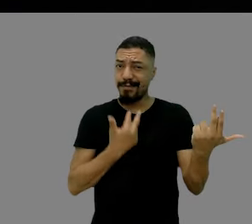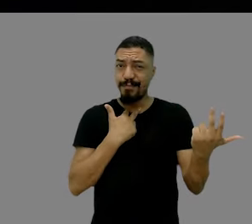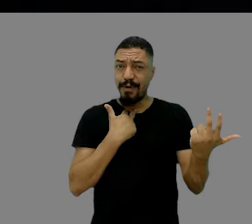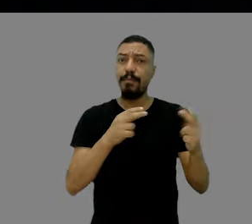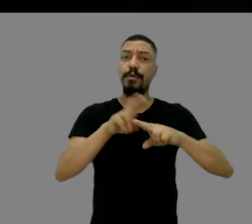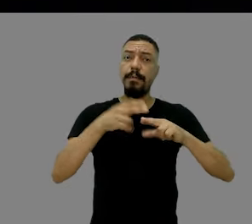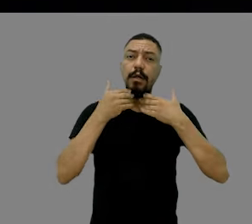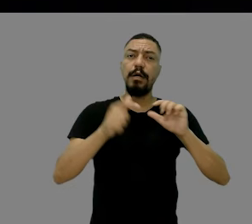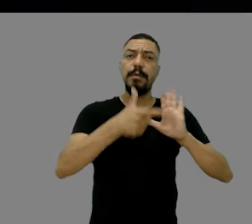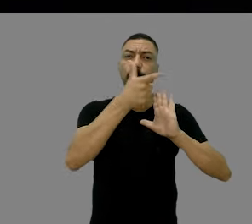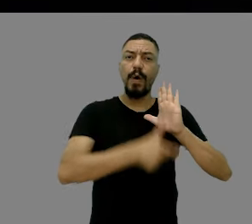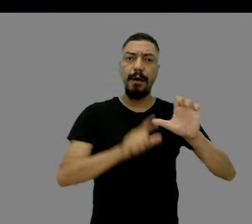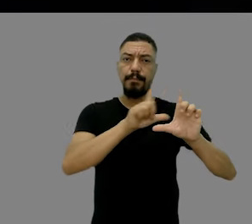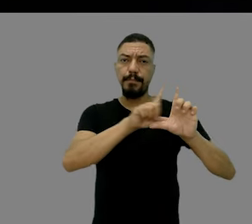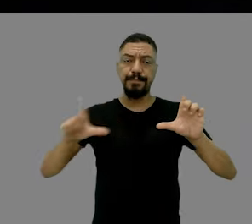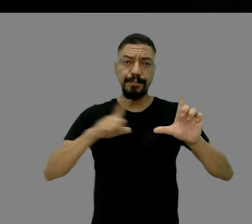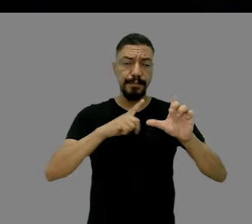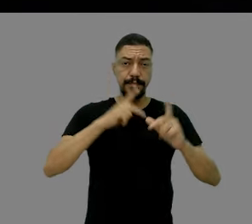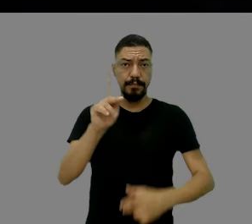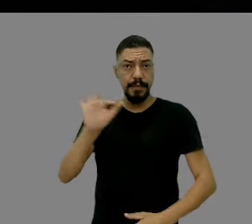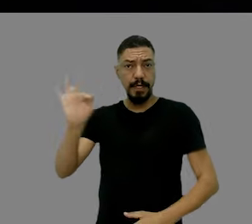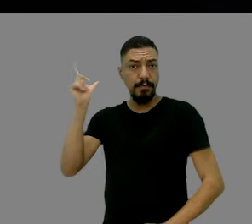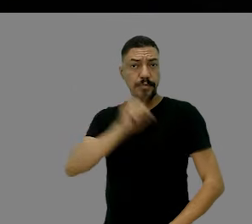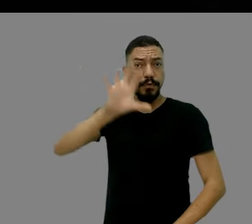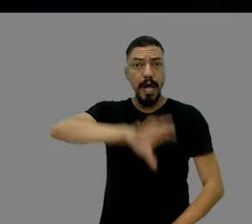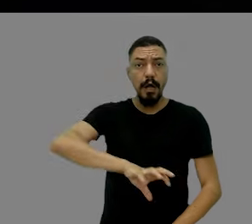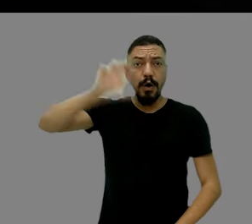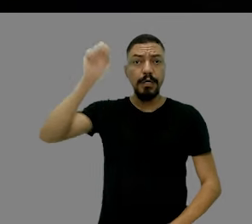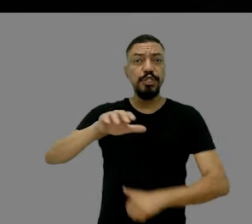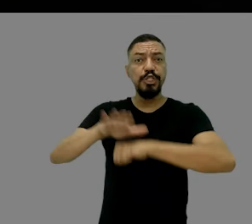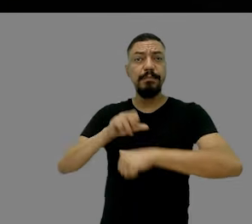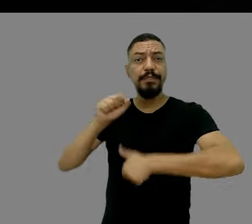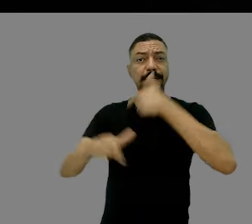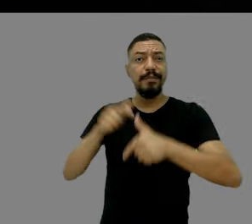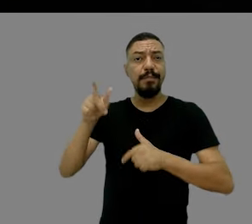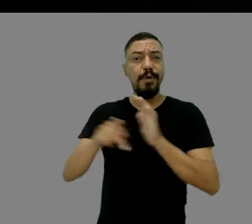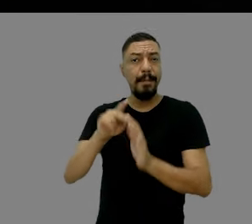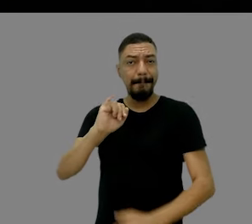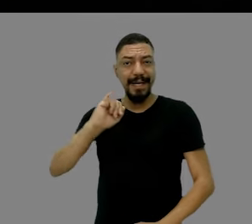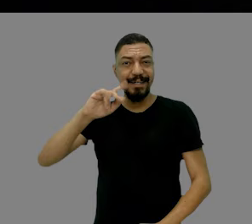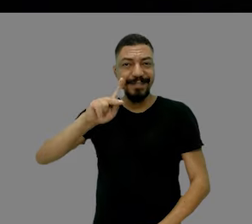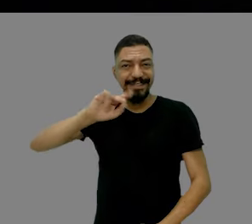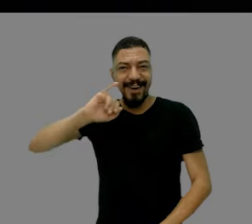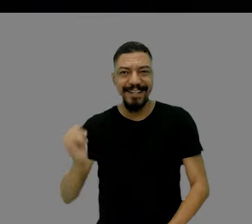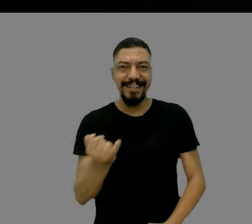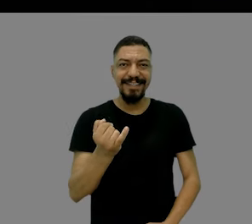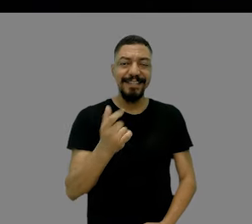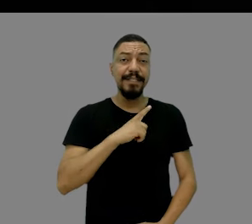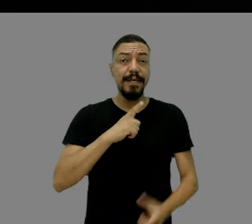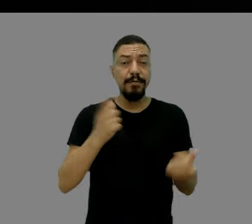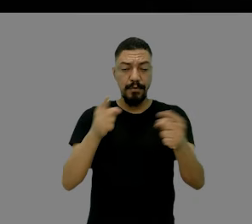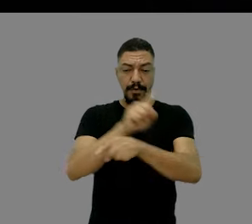o serviço de uma pessoa jurídica. E outra eu tenho uma pessoa jurídica que ganhou que precisa contratar um serviço de si própria. Então, são